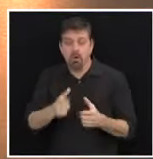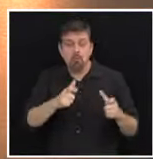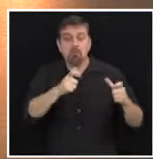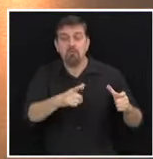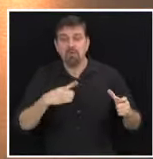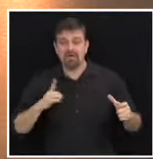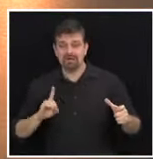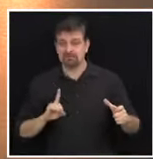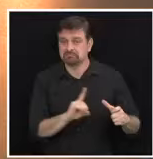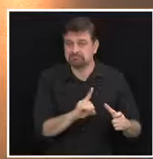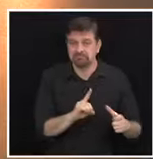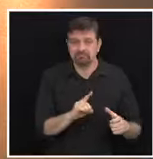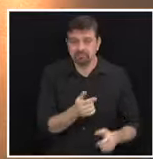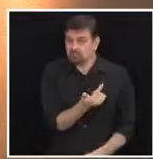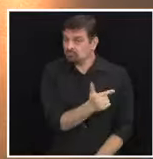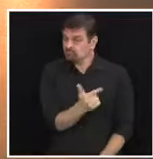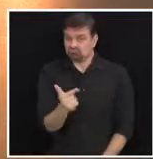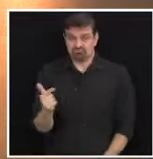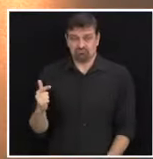Como não tinha,